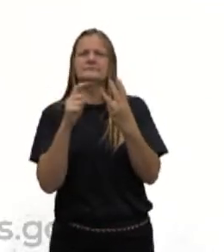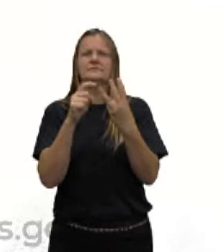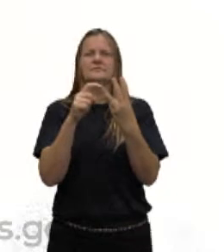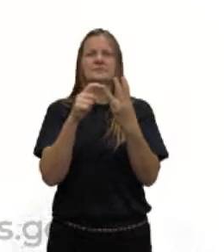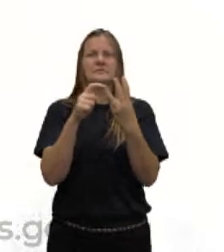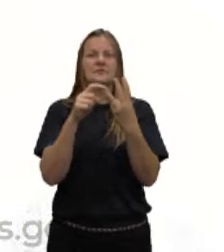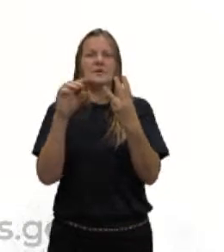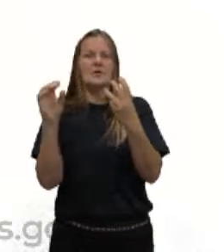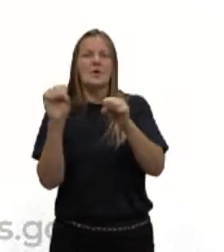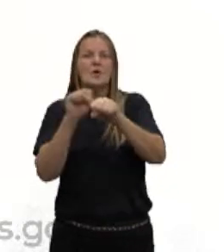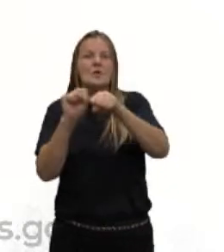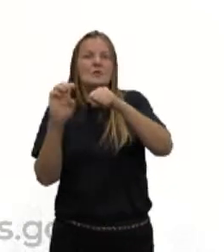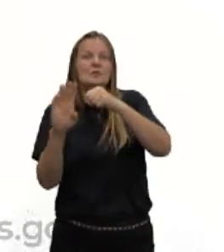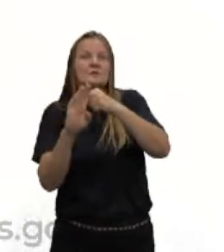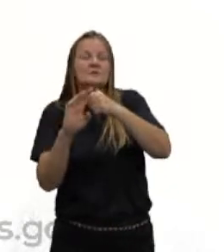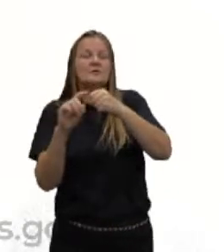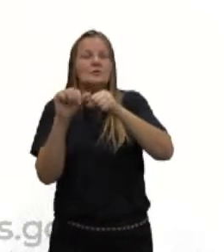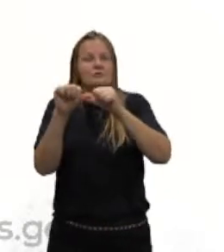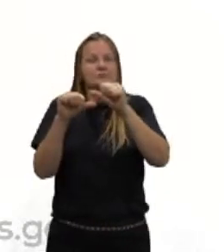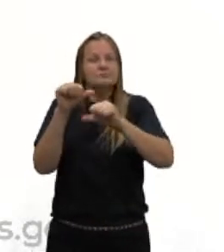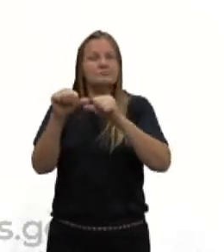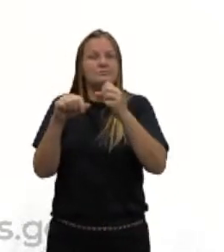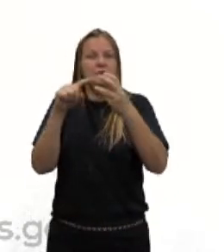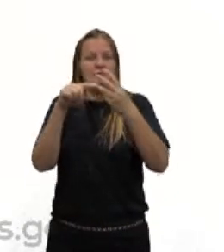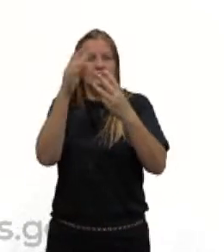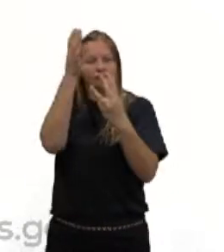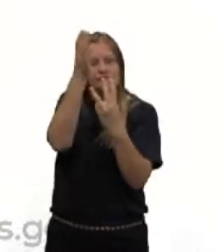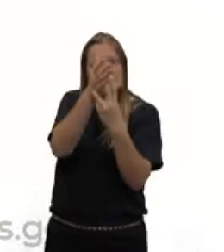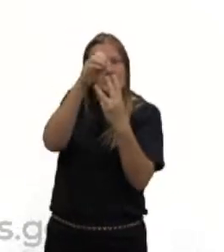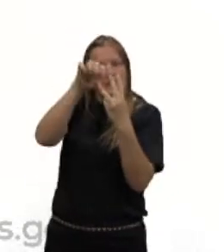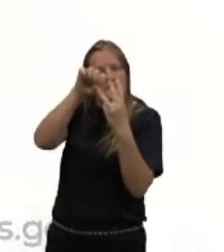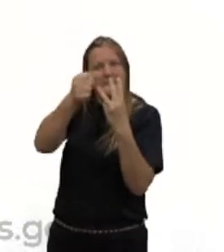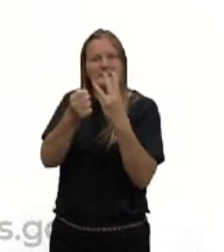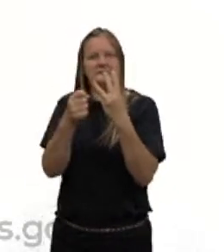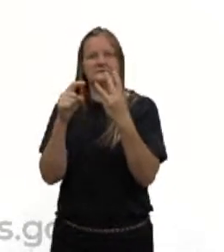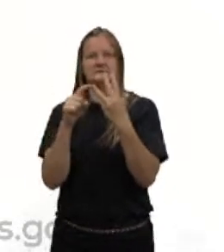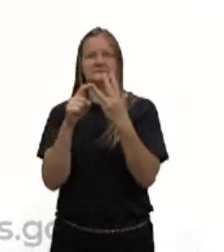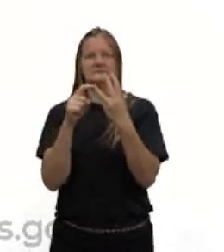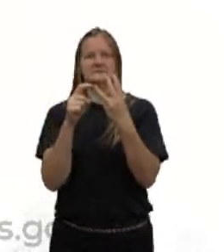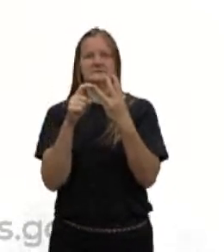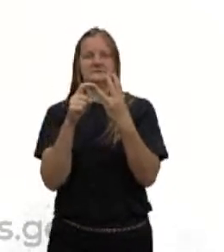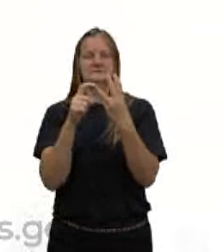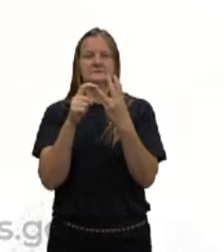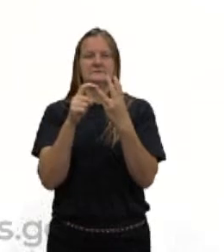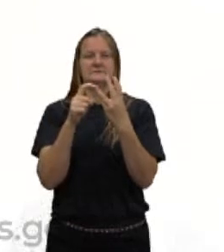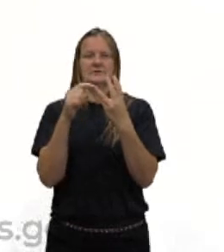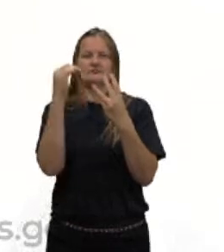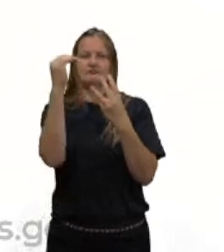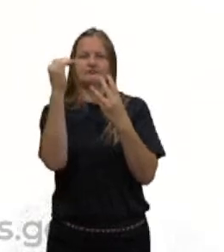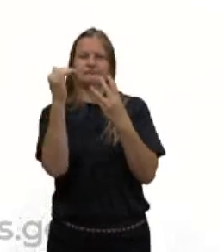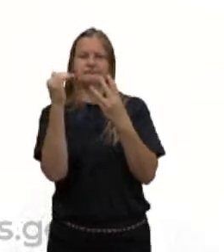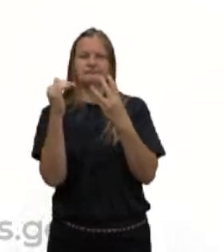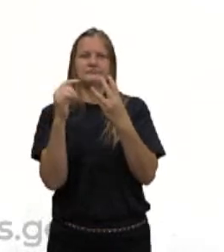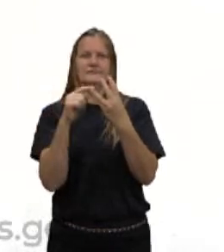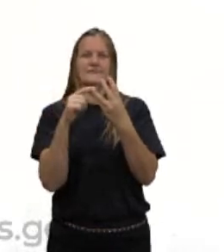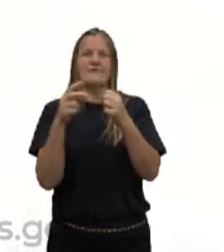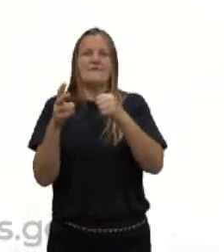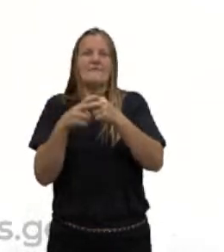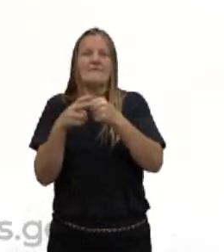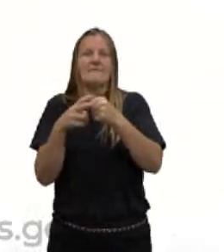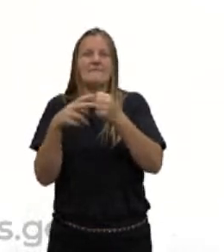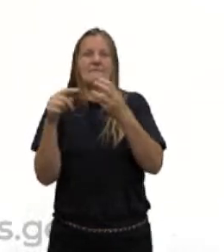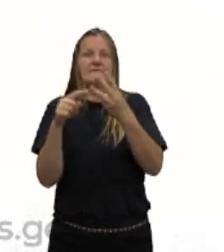terceiro substantivo... Eu vou produzir uma quebra ali, colocando numa enumeração um verbo no lugar